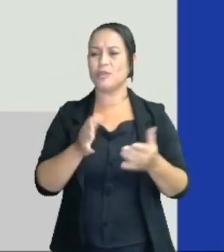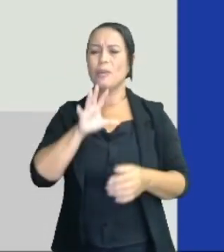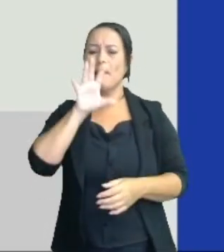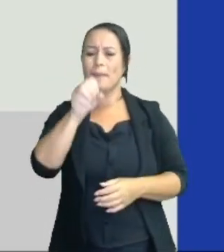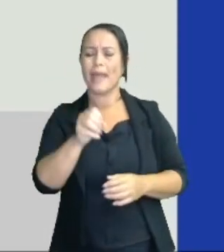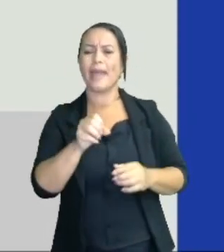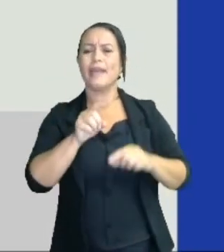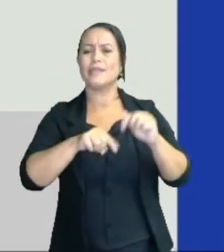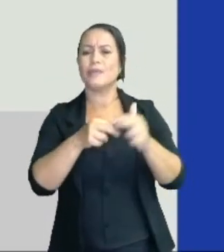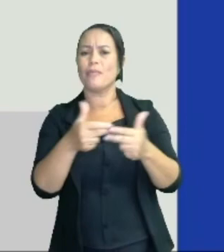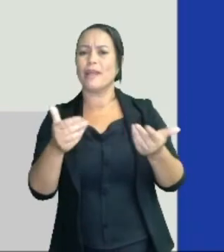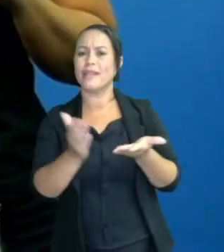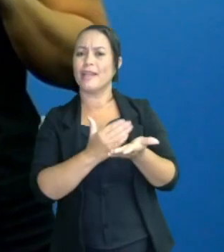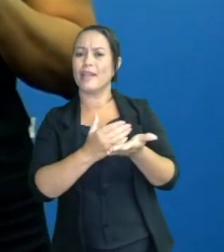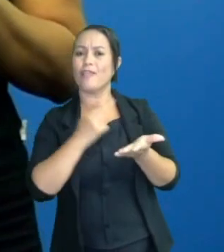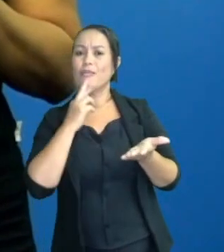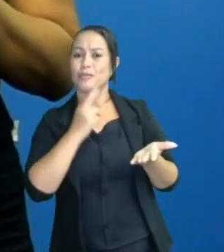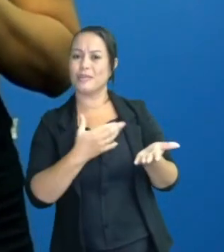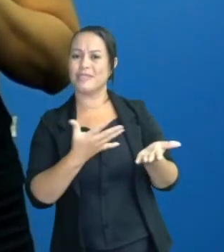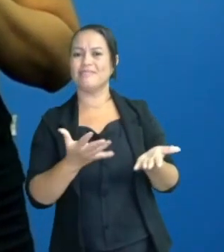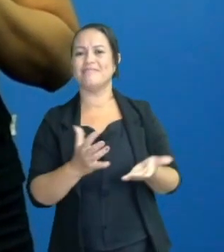seu material e mãos à obra.